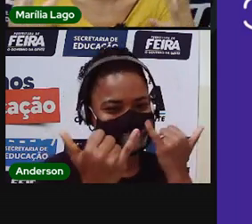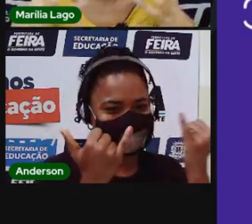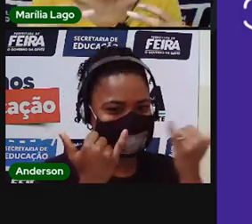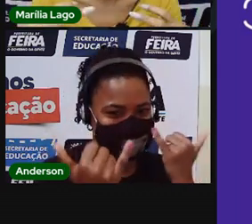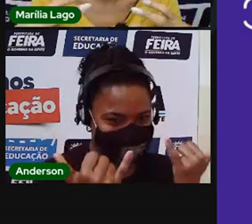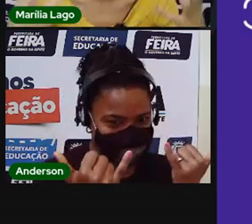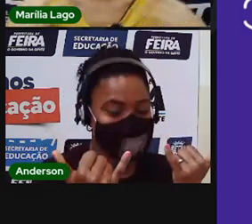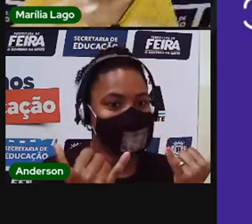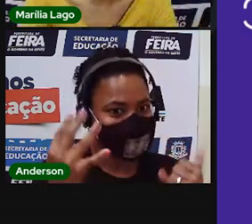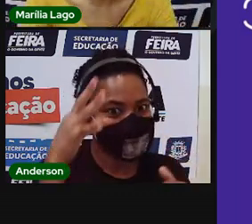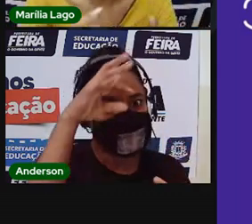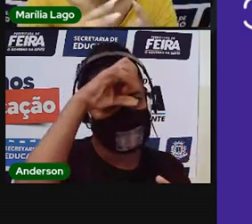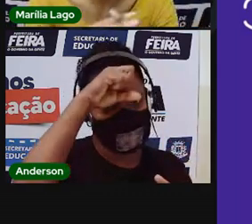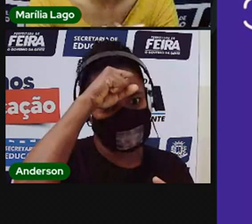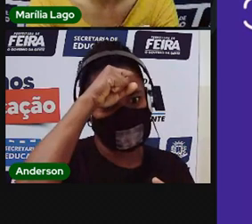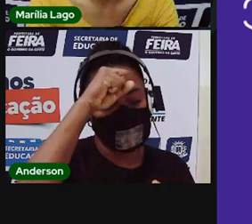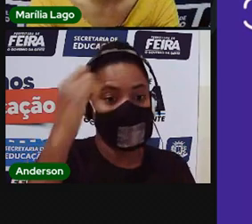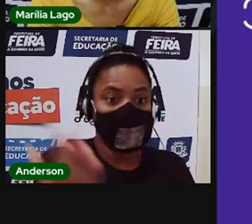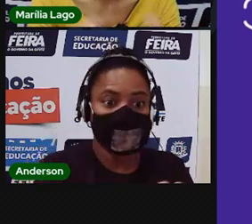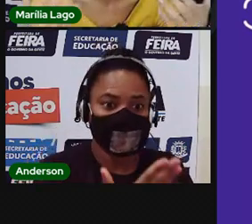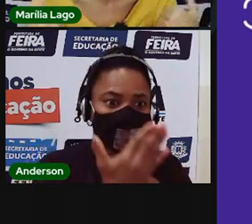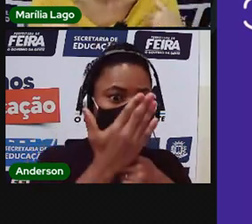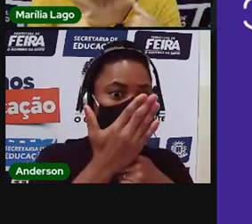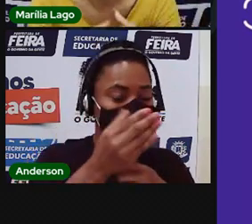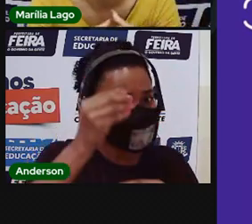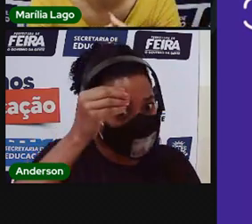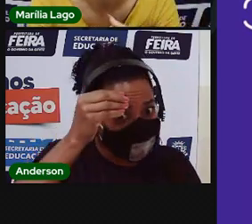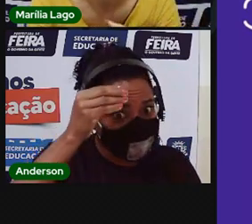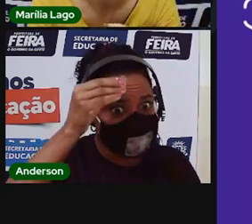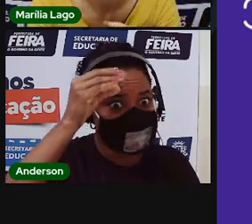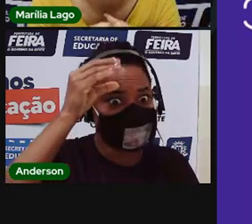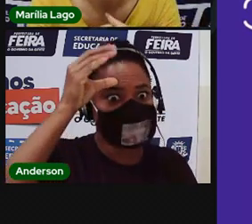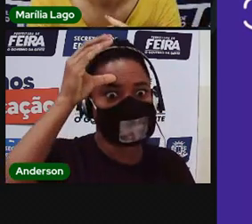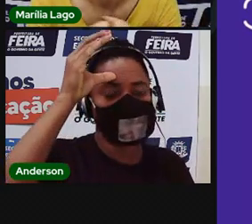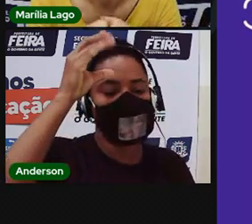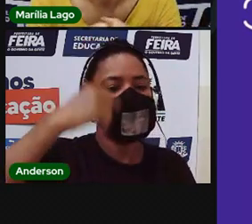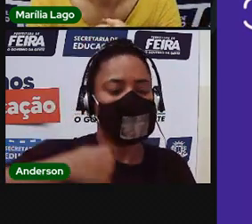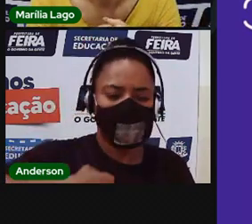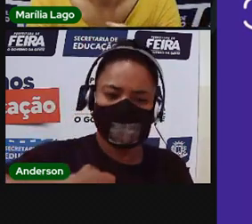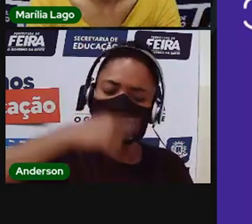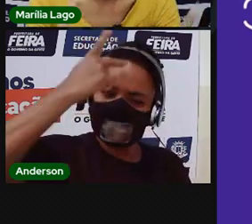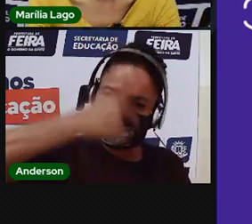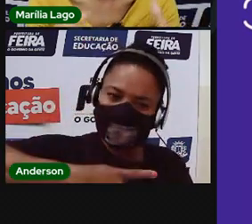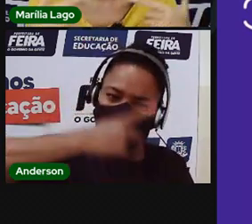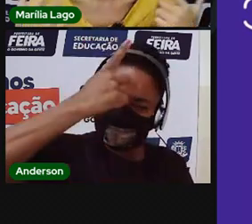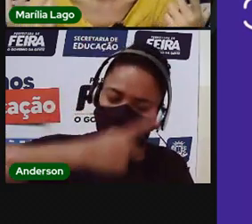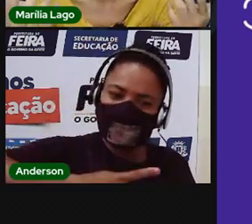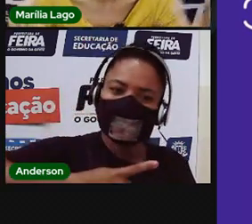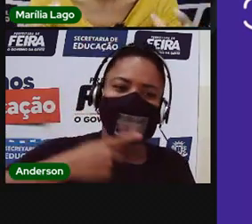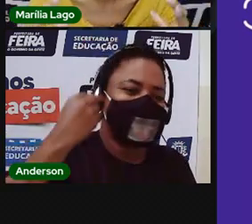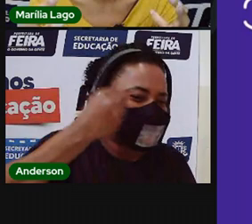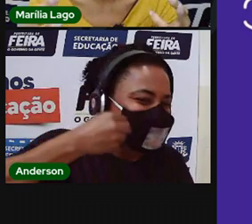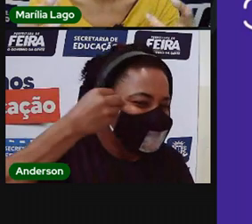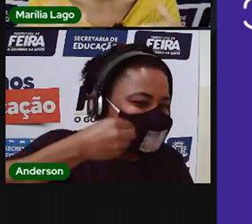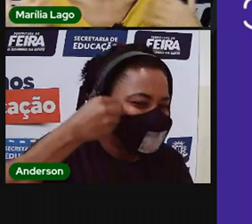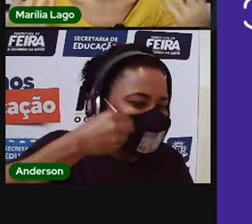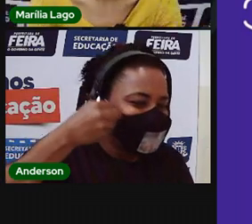também fortalece essa ideia de sermos protagonistas, né? Da nossa história. Estamos